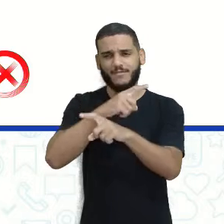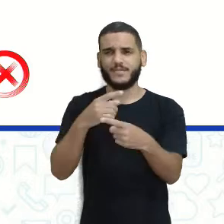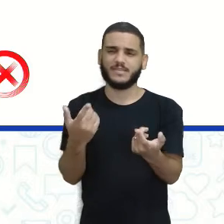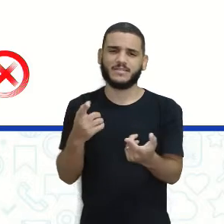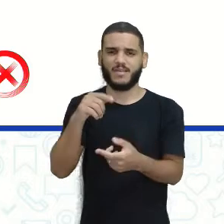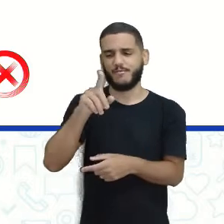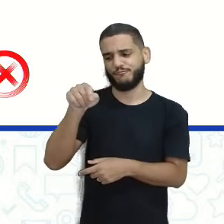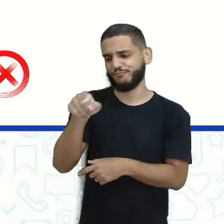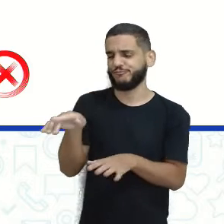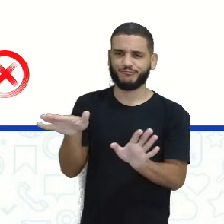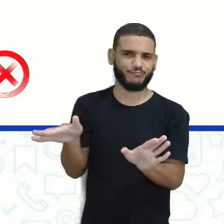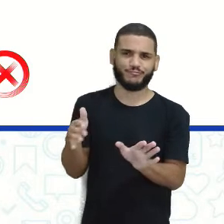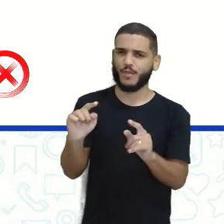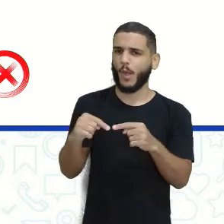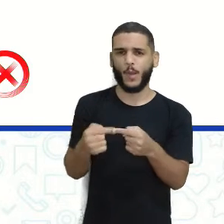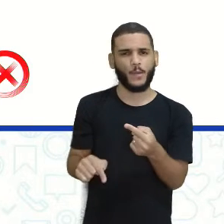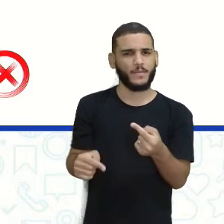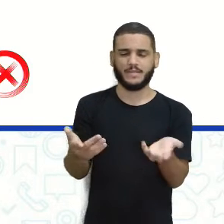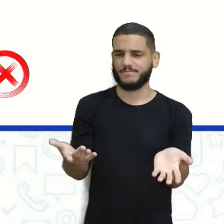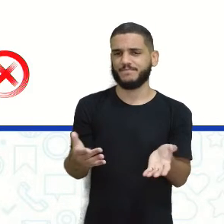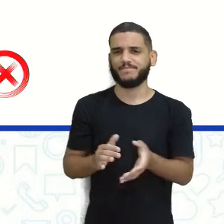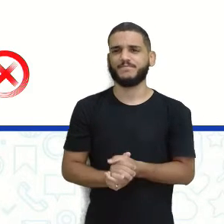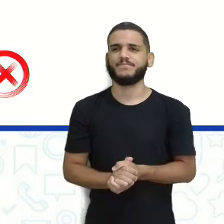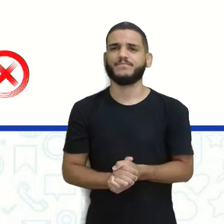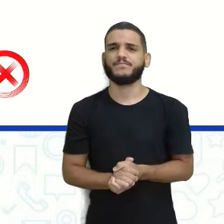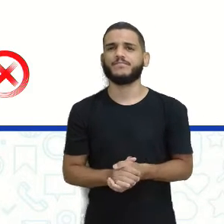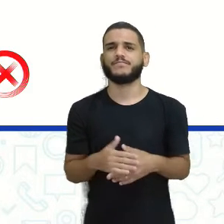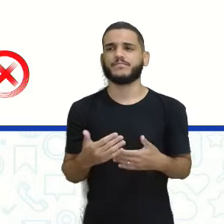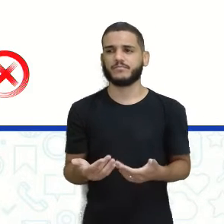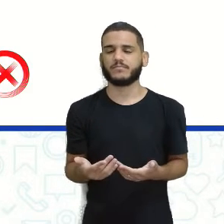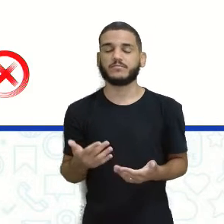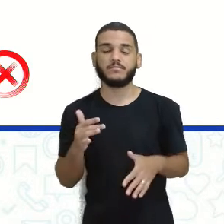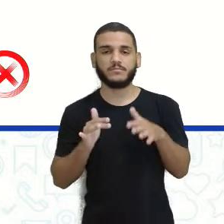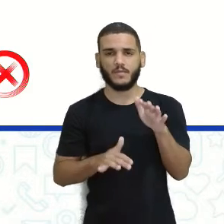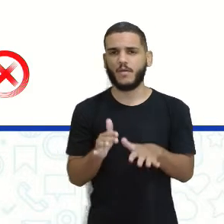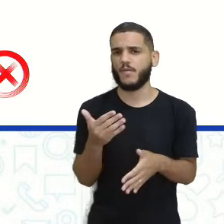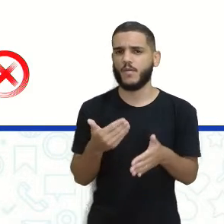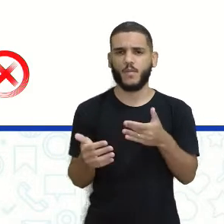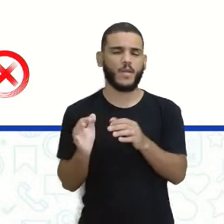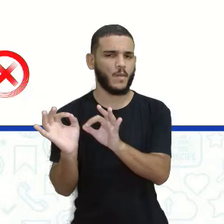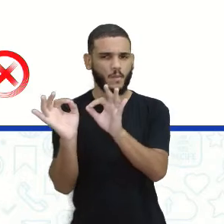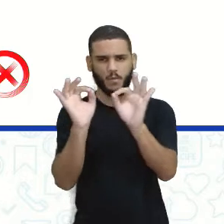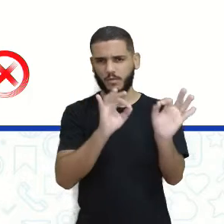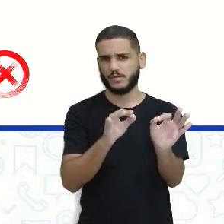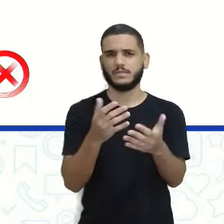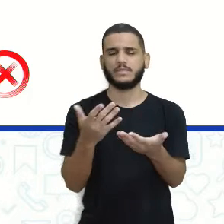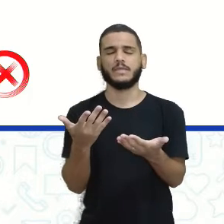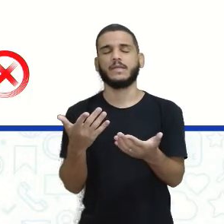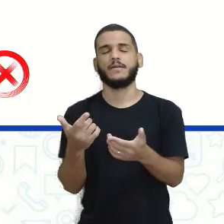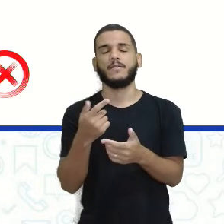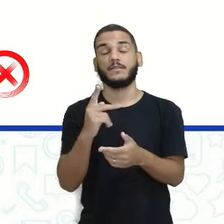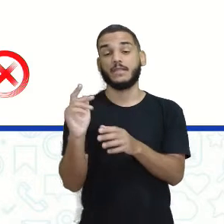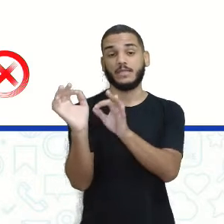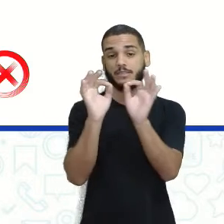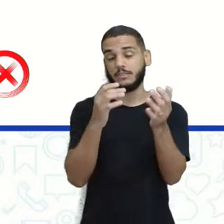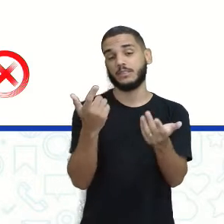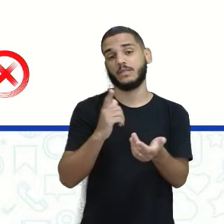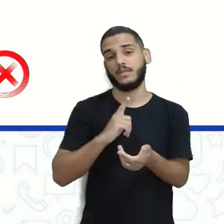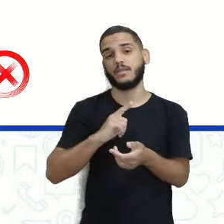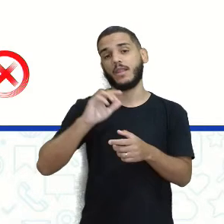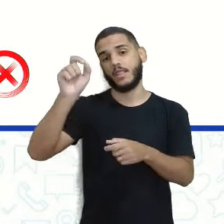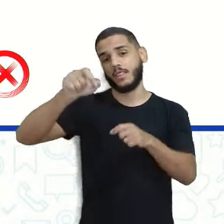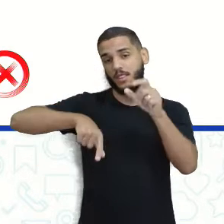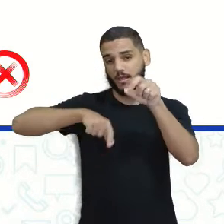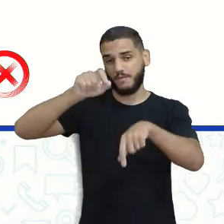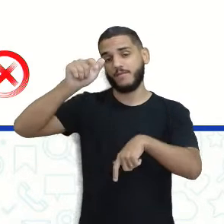bota um xizinho aí que aqui no centro do Recife é difícil. Mas tá vendo e você está assistindo pelo canal do YouTube, você pode estar nevando aí sim. Né? Mas